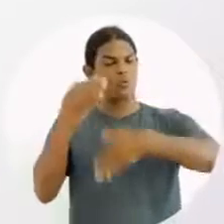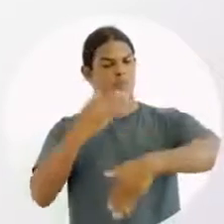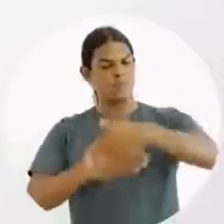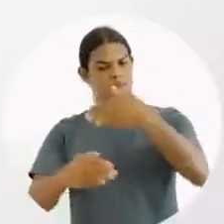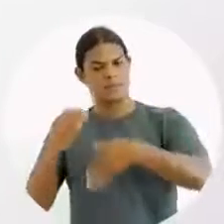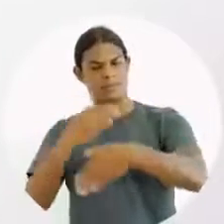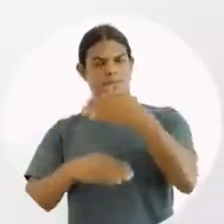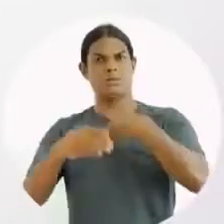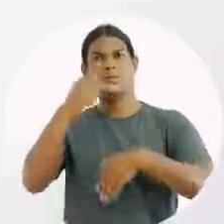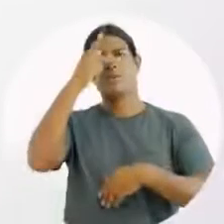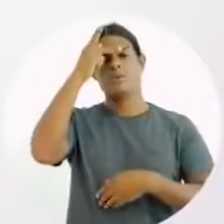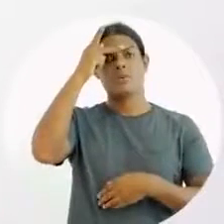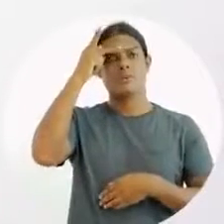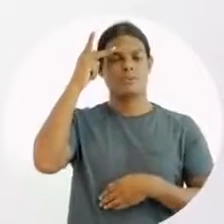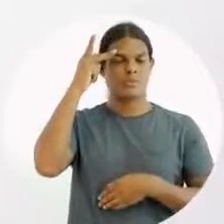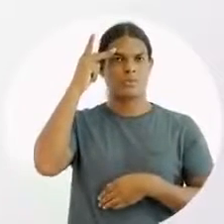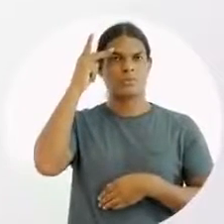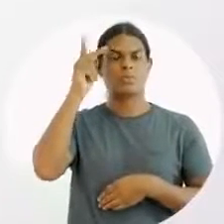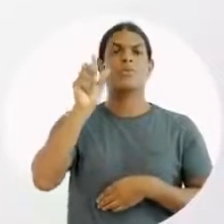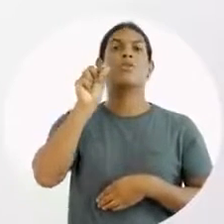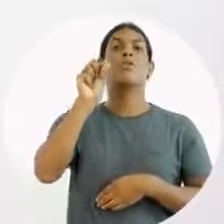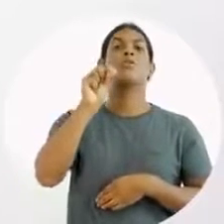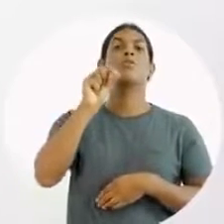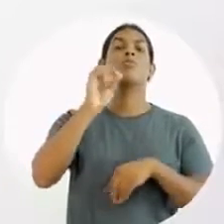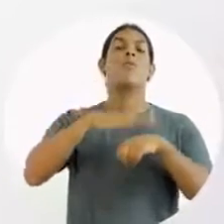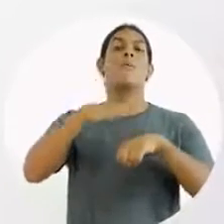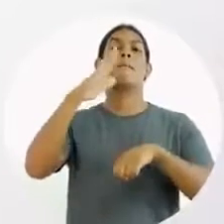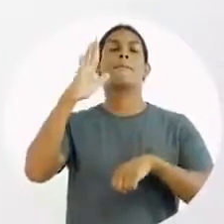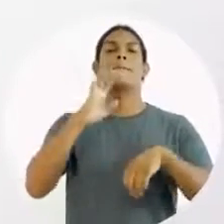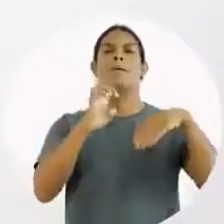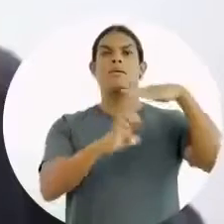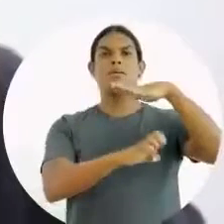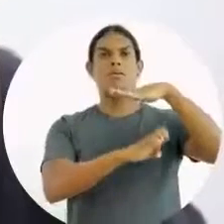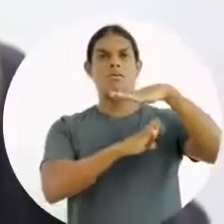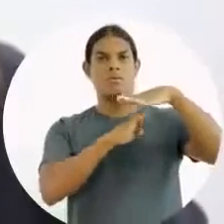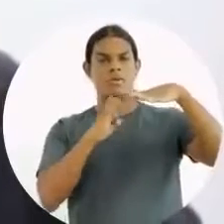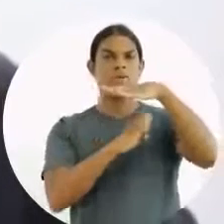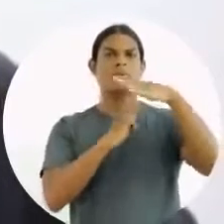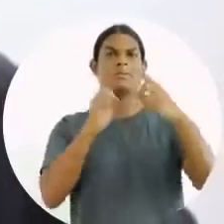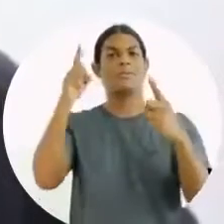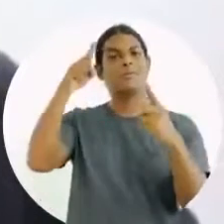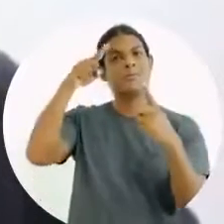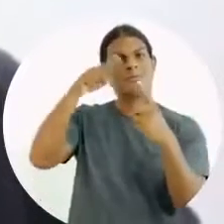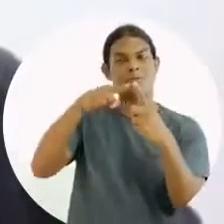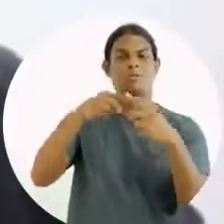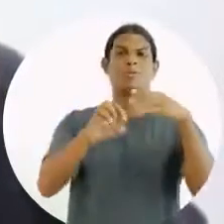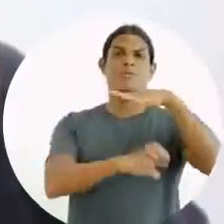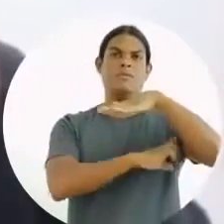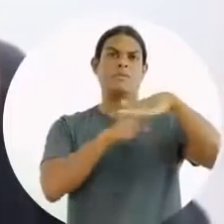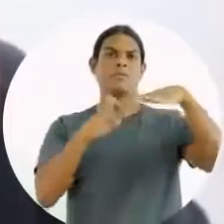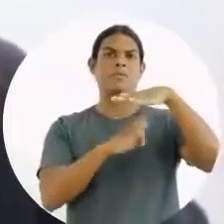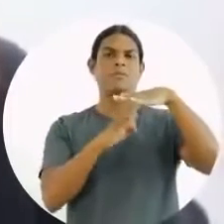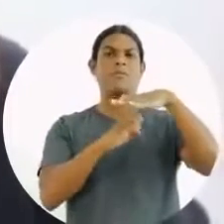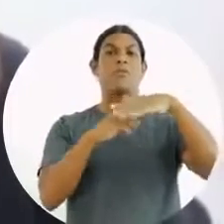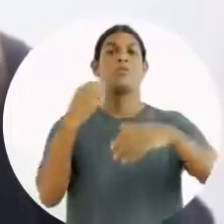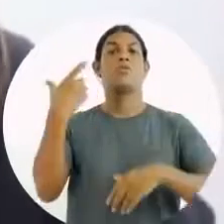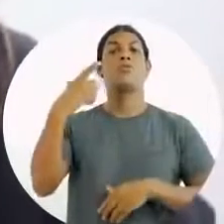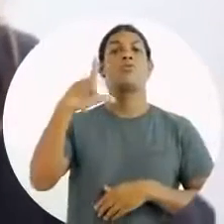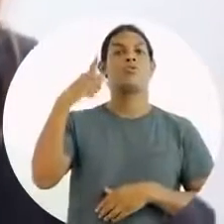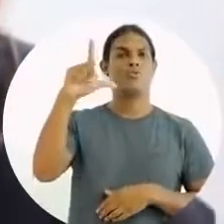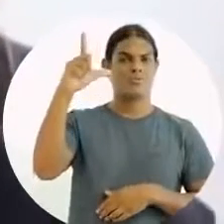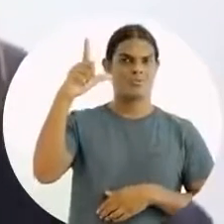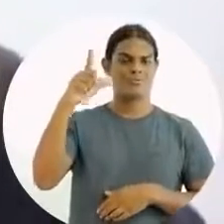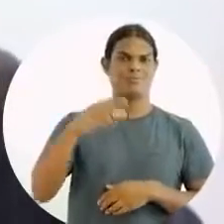qual seria o grande objetivo das organizações, pessoal? A lucratividade. Independente